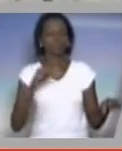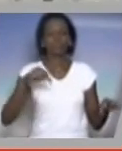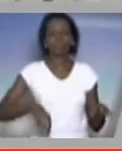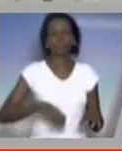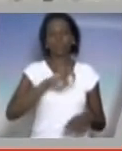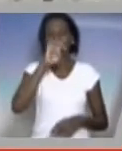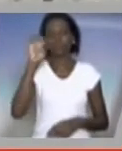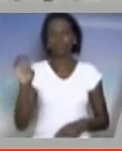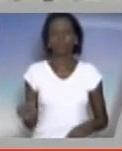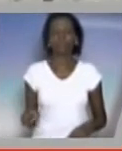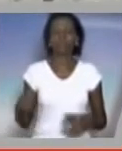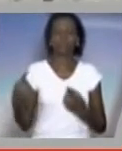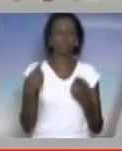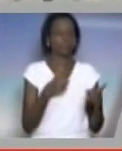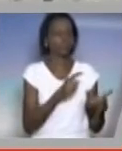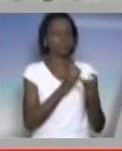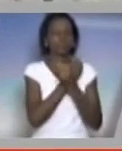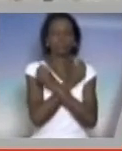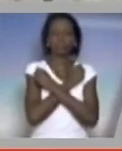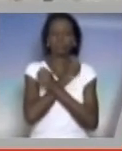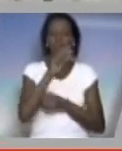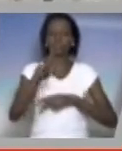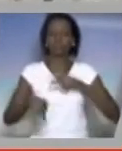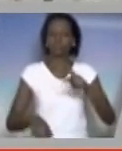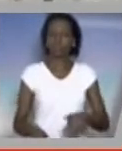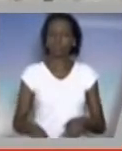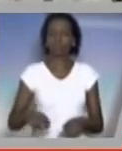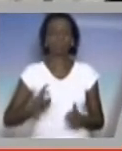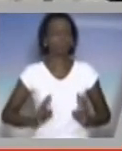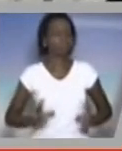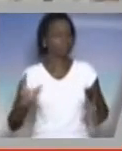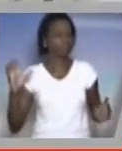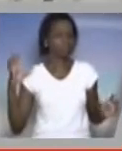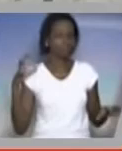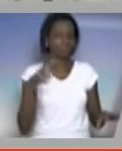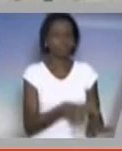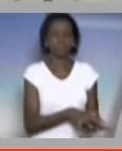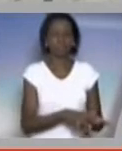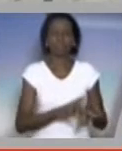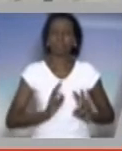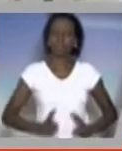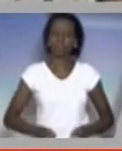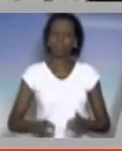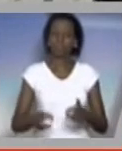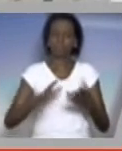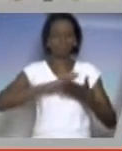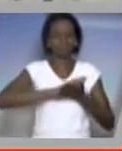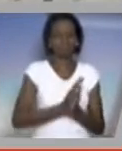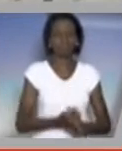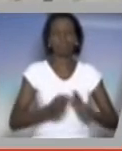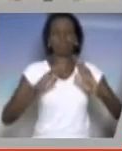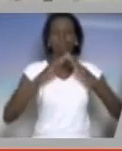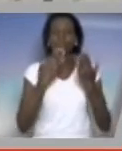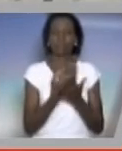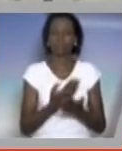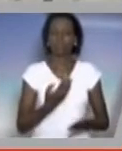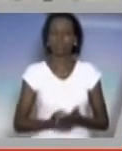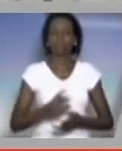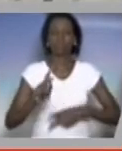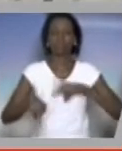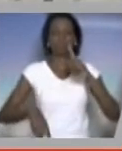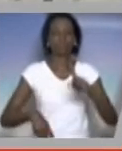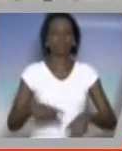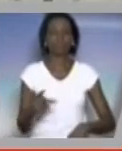o magistério público. São ataques sistemáticos de destruição da escola pública, de degradação